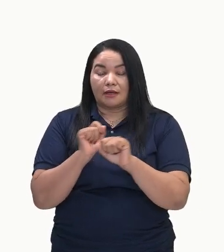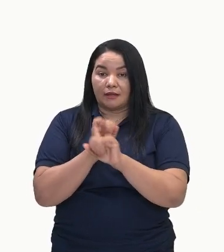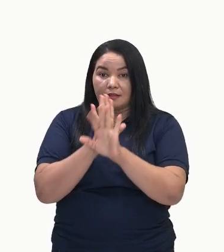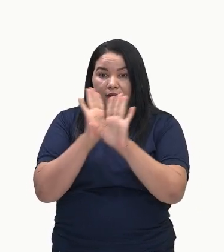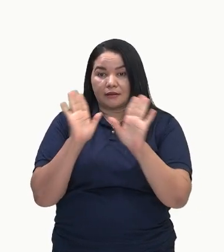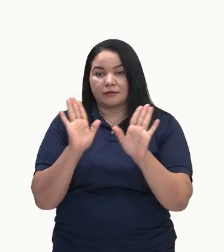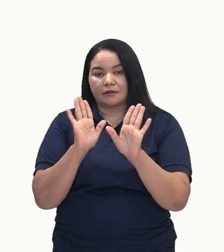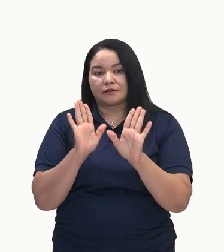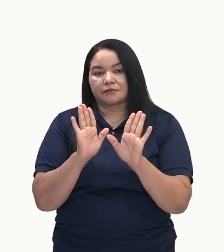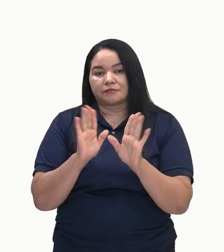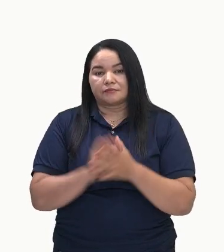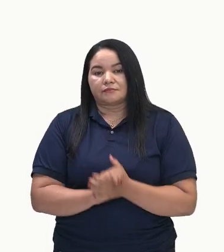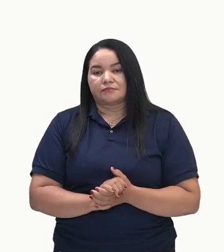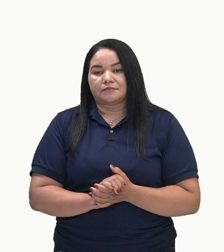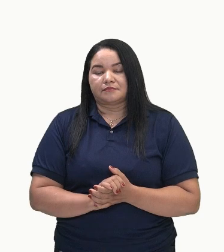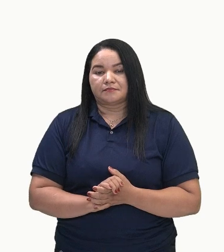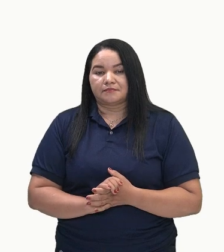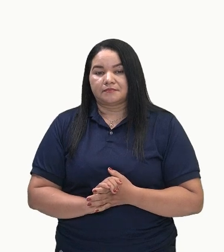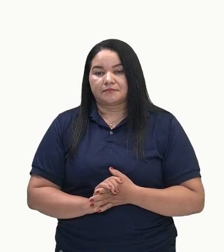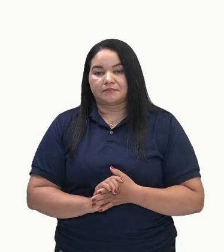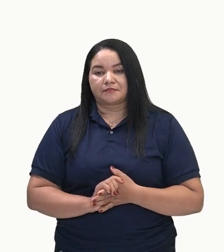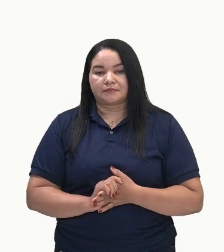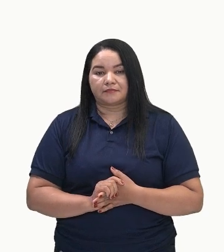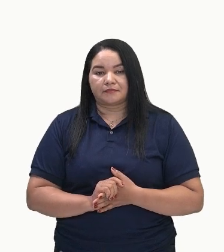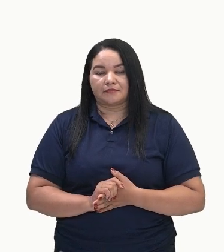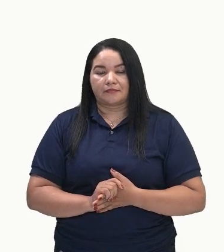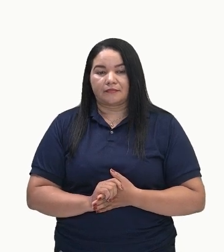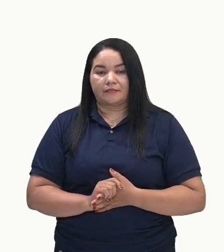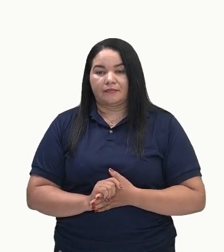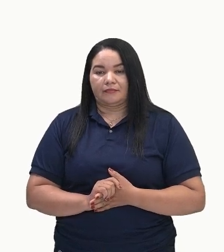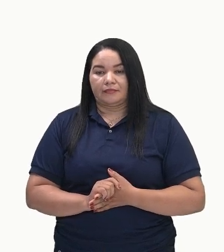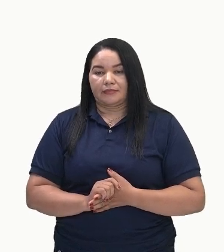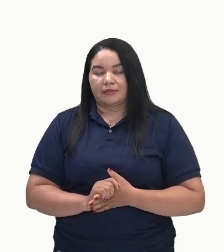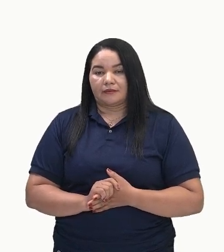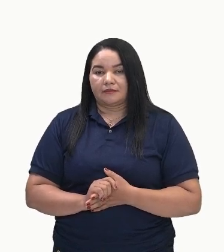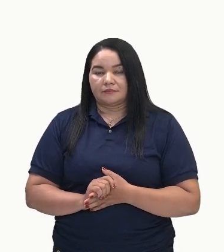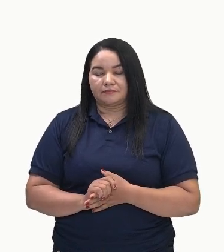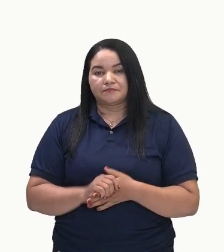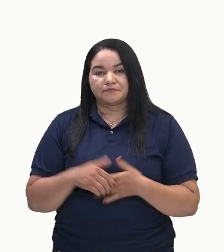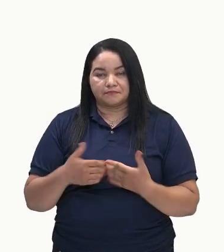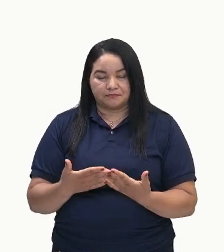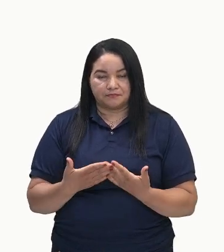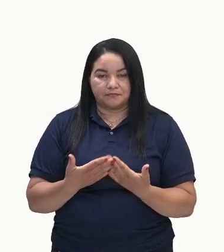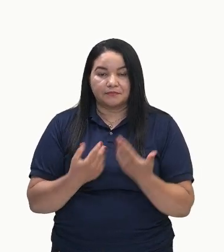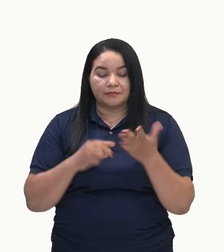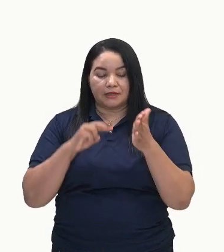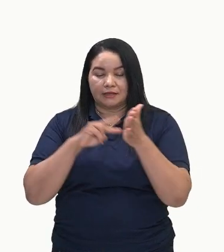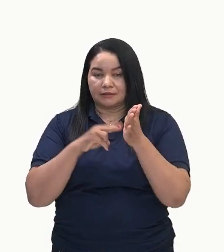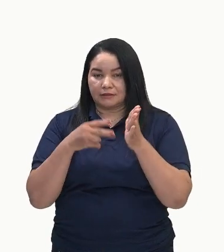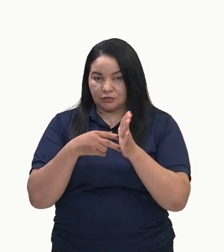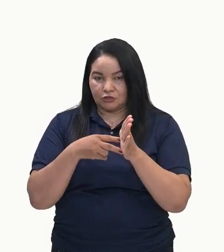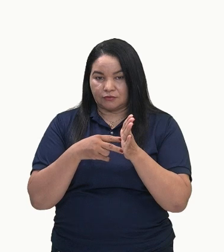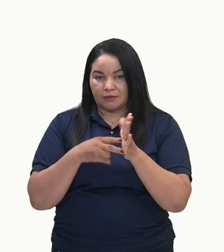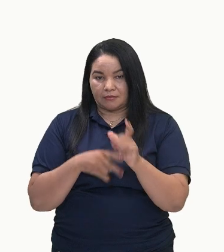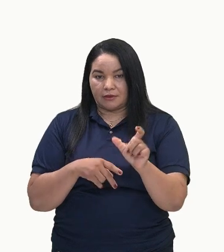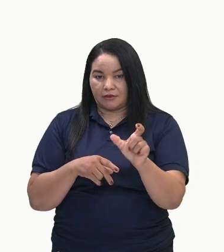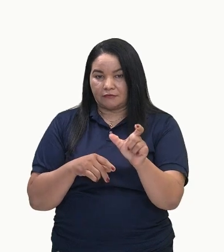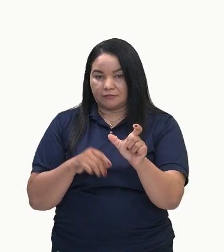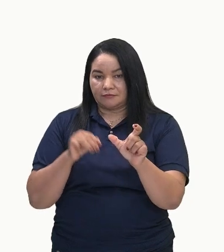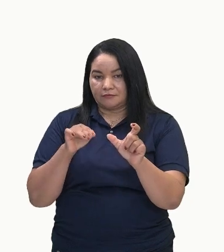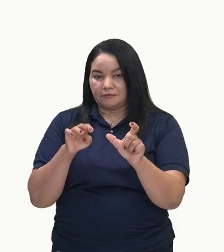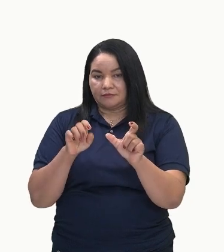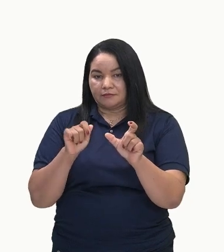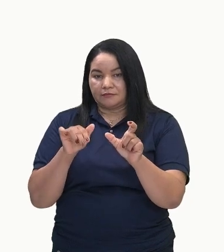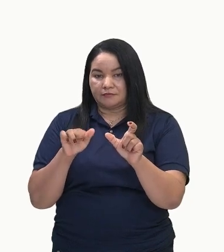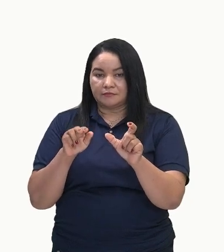or enhance the meaning of the words they modify, ou então ampliar ali o significado, a palavrinha meaning,